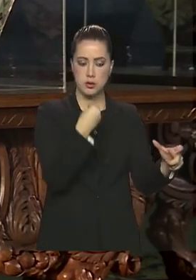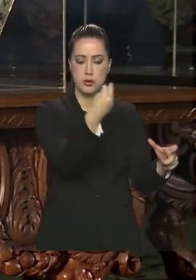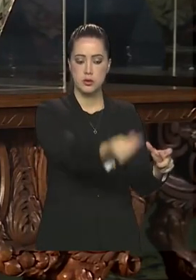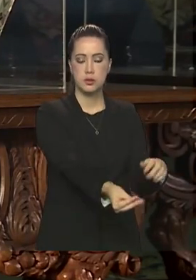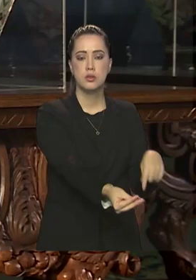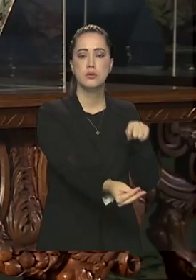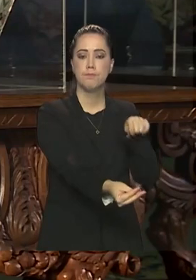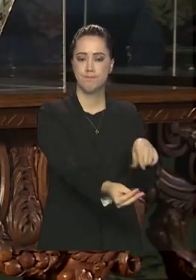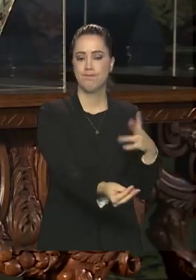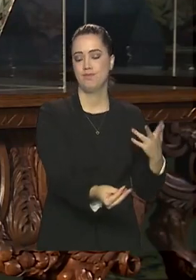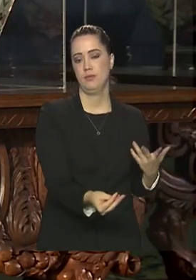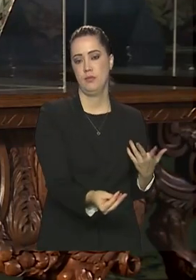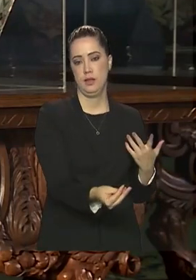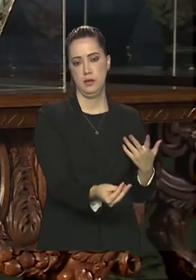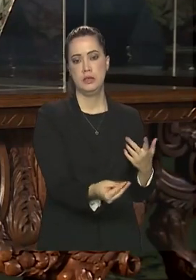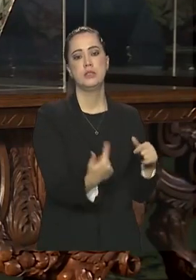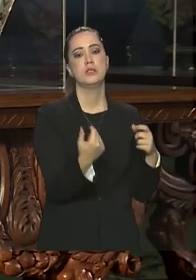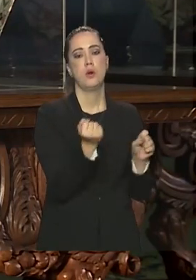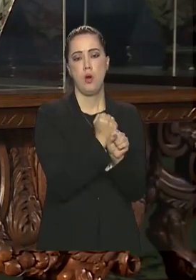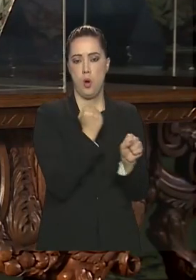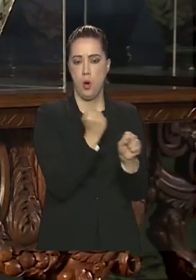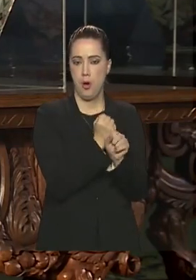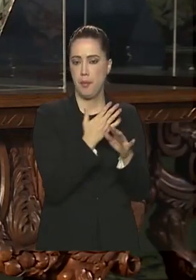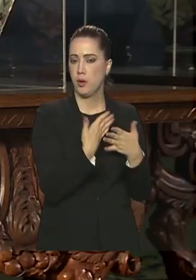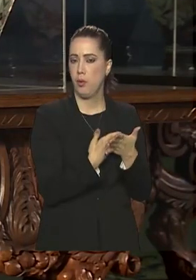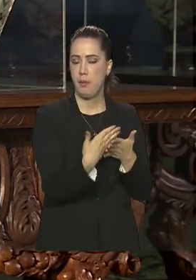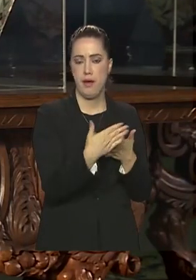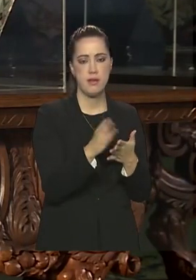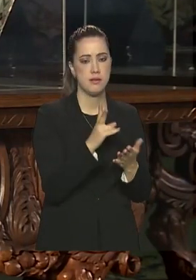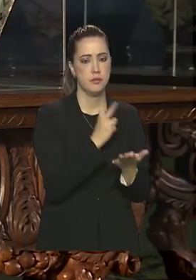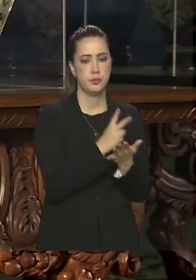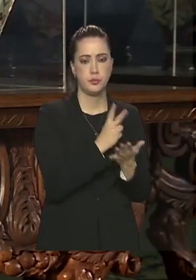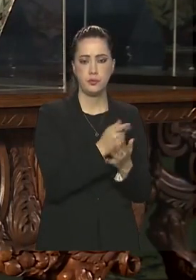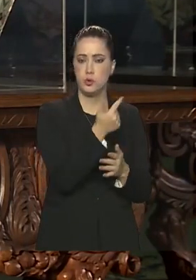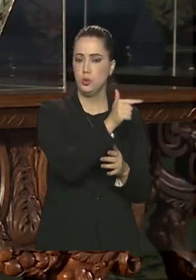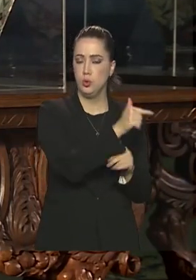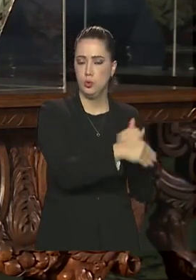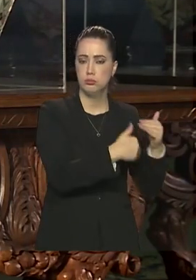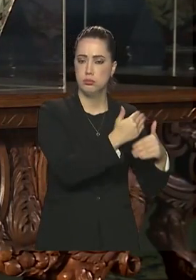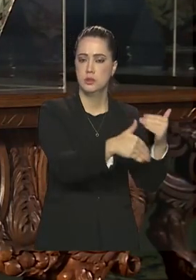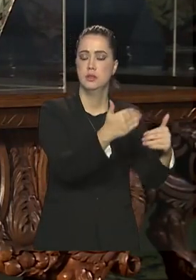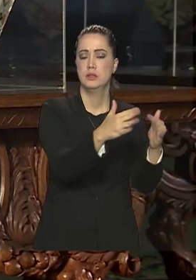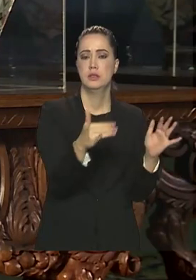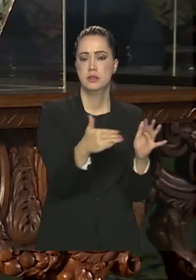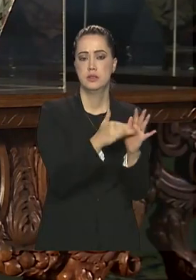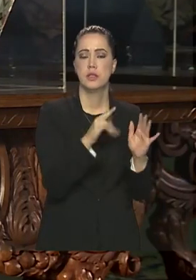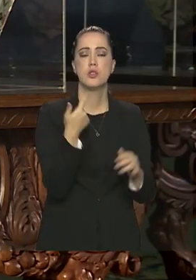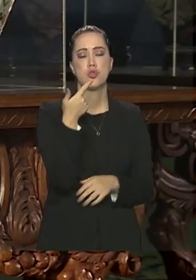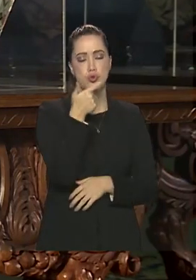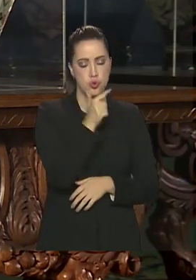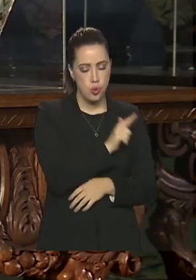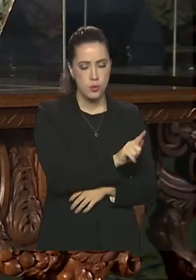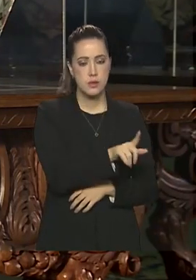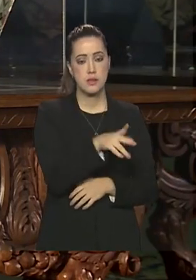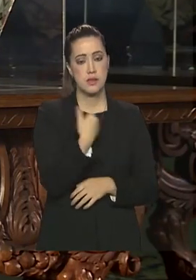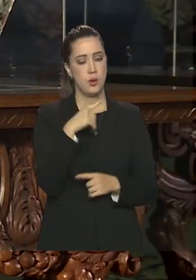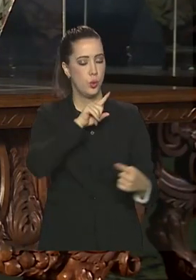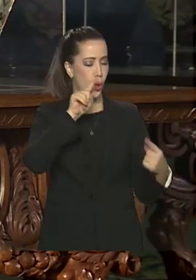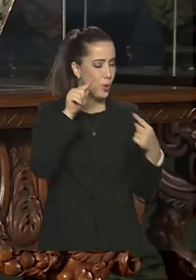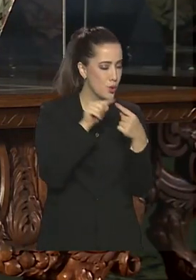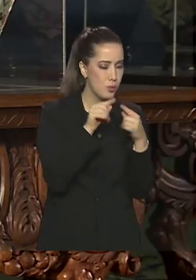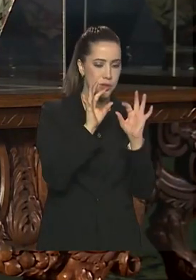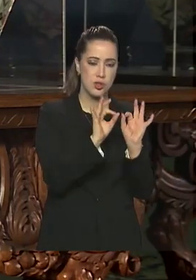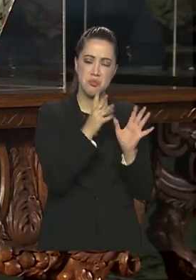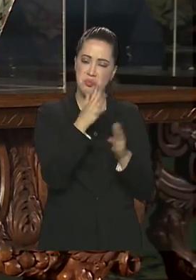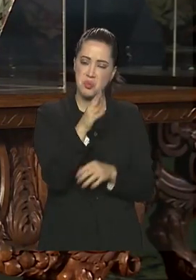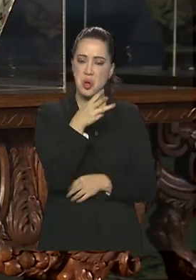vamos implantando aquelas obras sem prejuízo das demais que faremos posteriormente, até que a gente consiga atingir a nossa meta